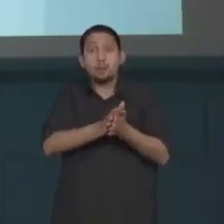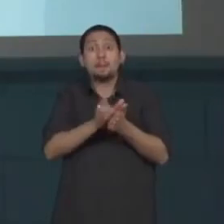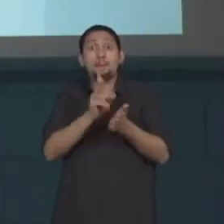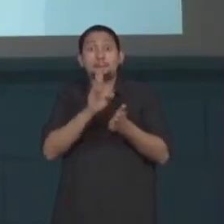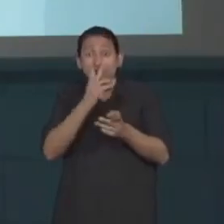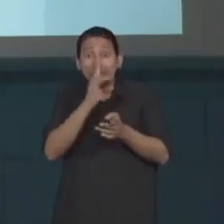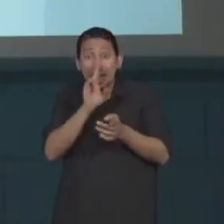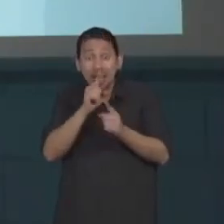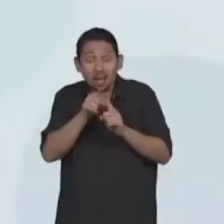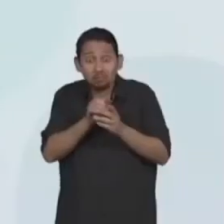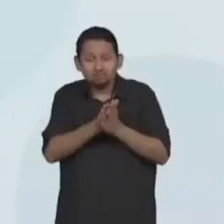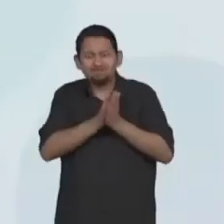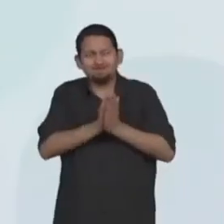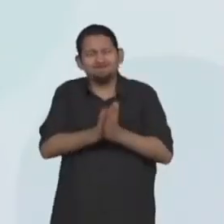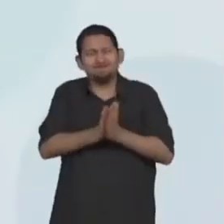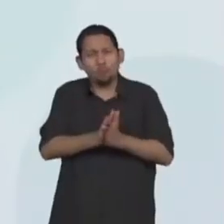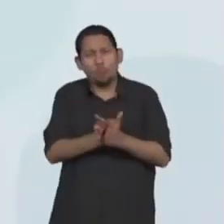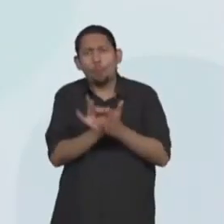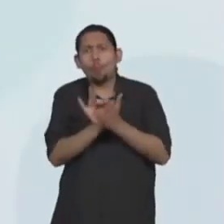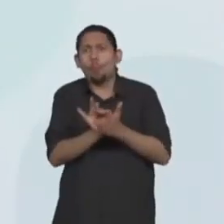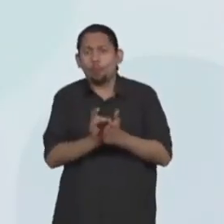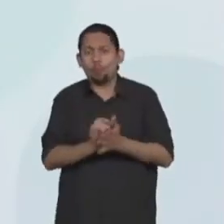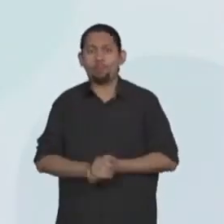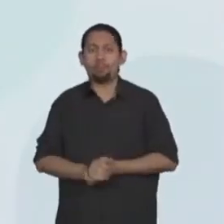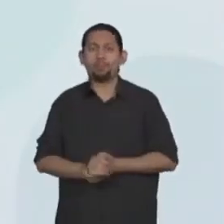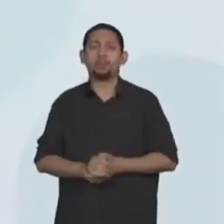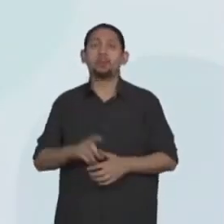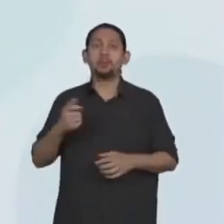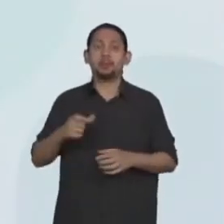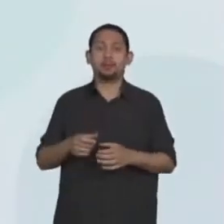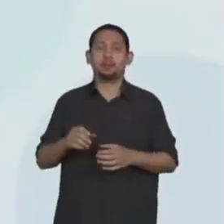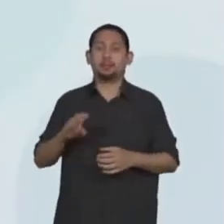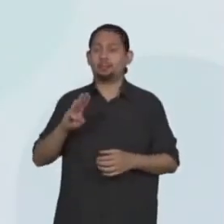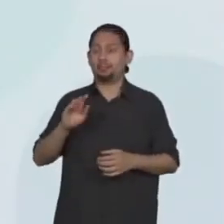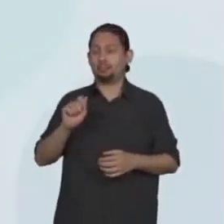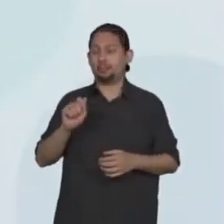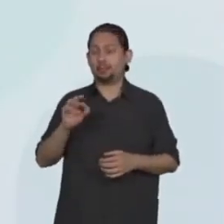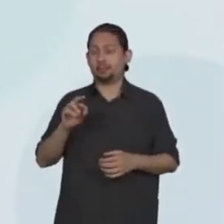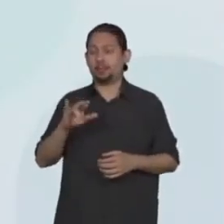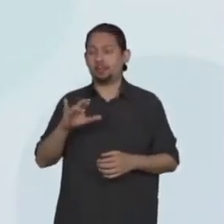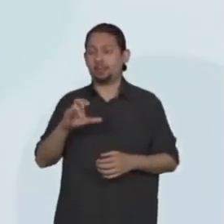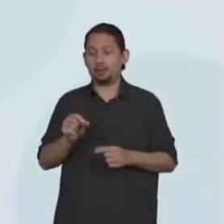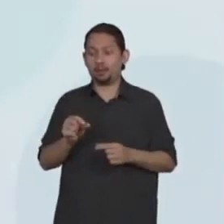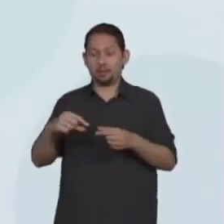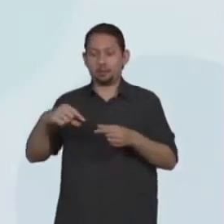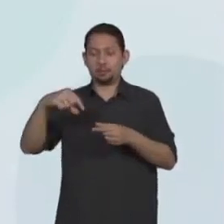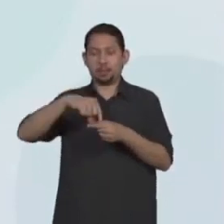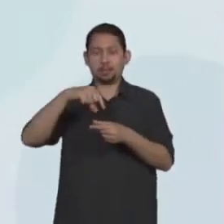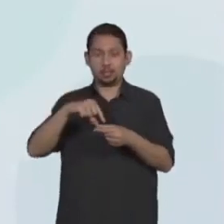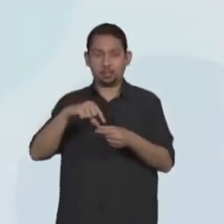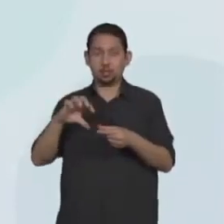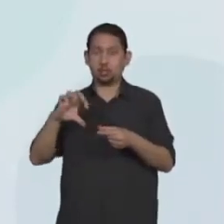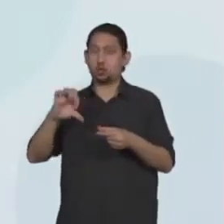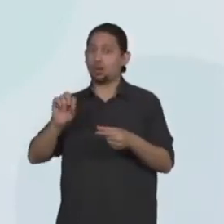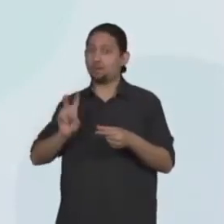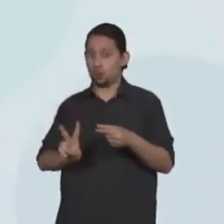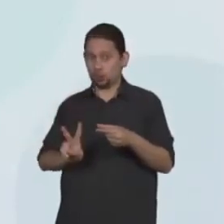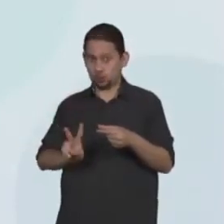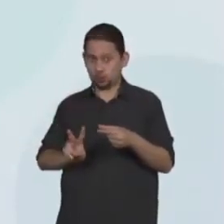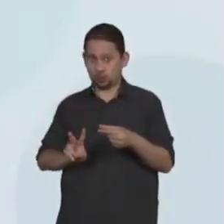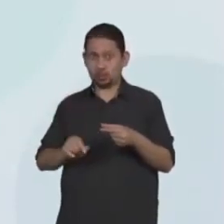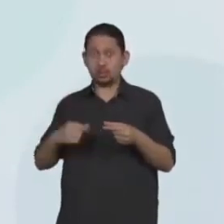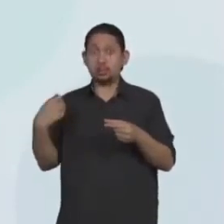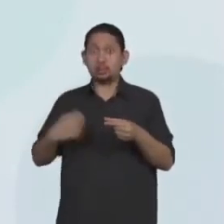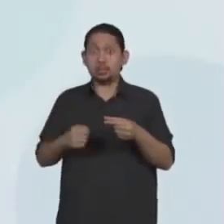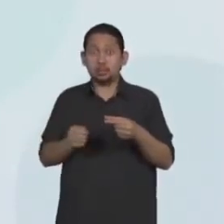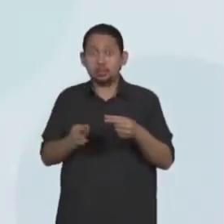não descola depois. Uma bateria de 9 volts, um conector de bateria, eu vou mostrar para vocês daqui a